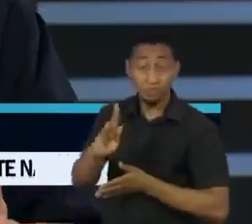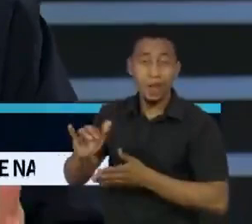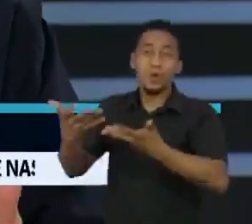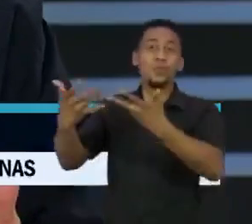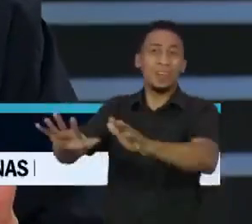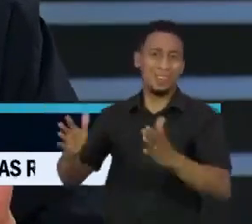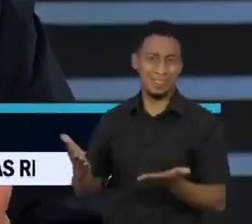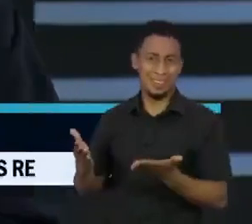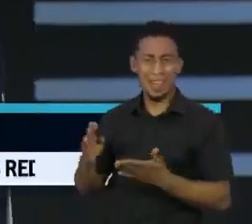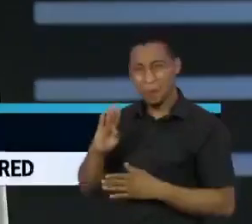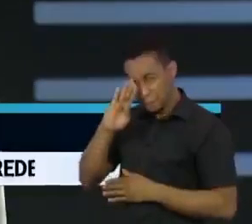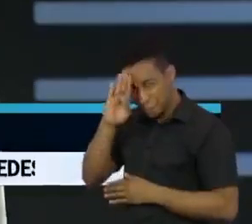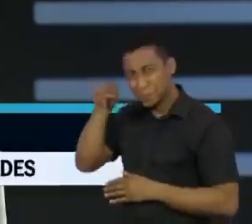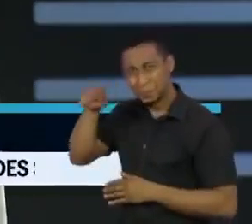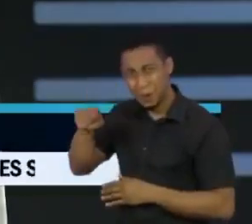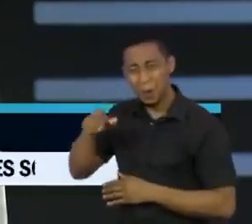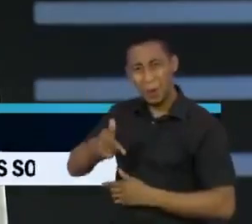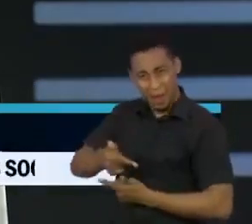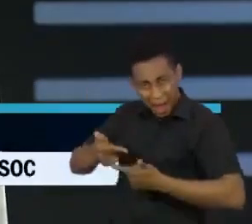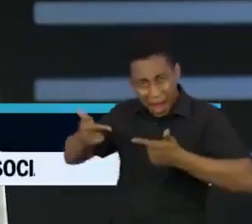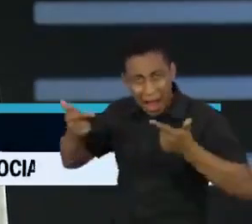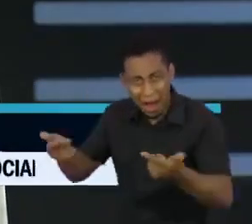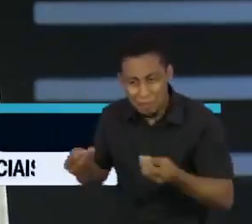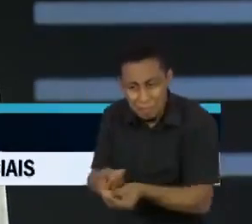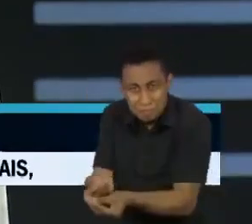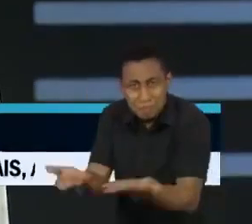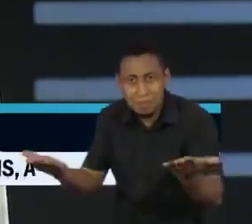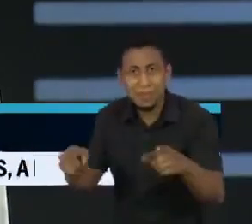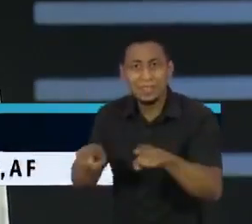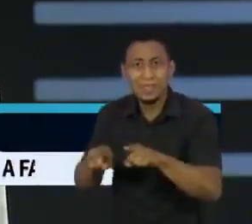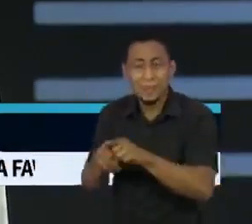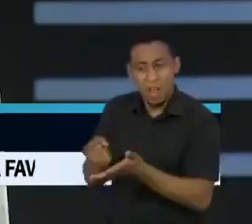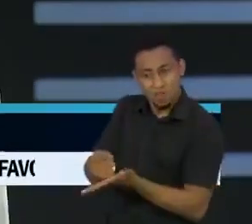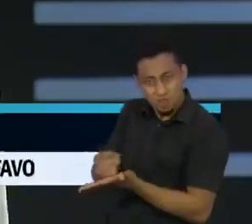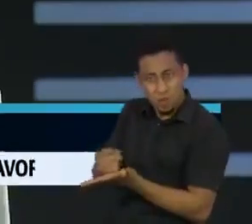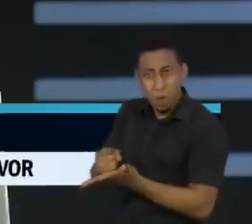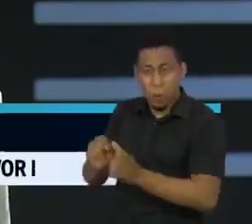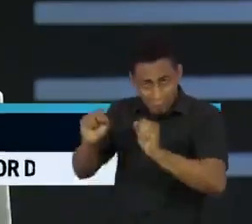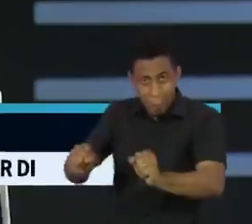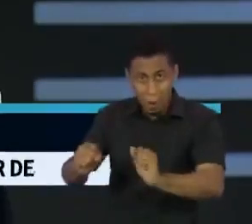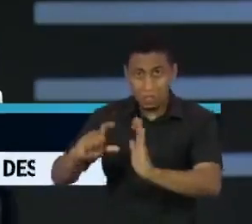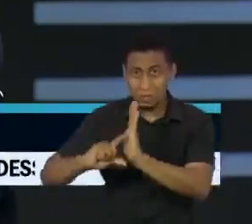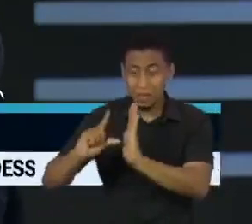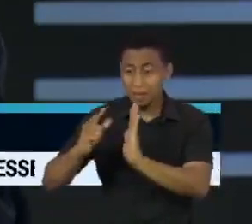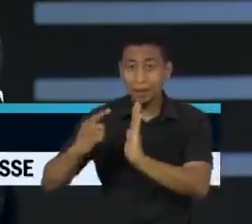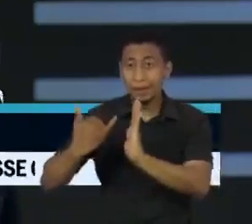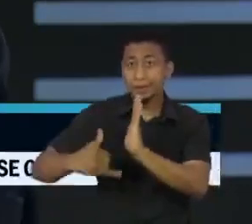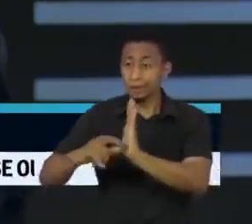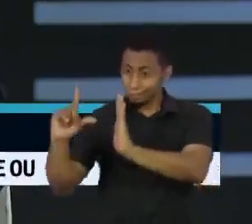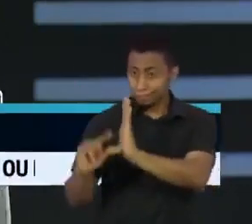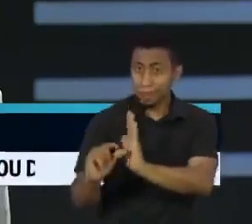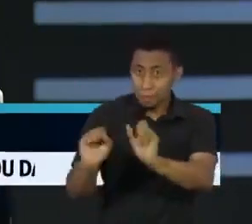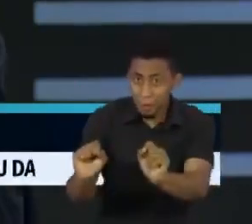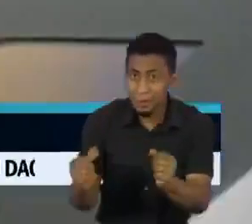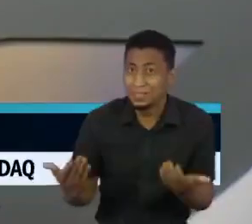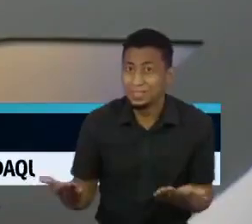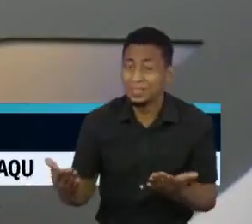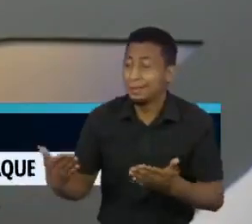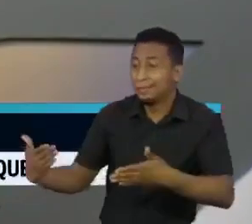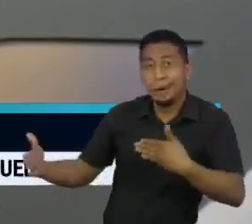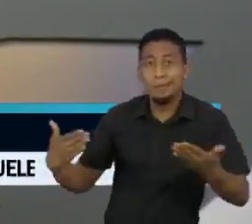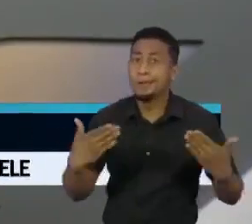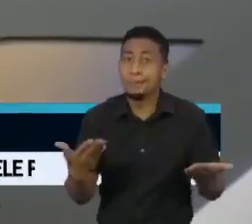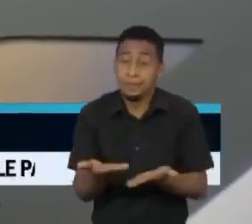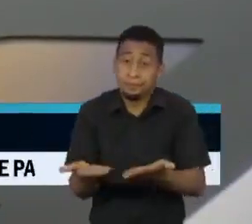jogos eletrônicos e arma do que fazer uma pesquisa decenal, básica, fundamental no Brasil. Sim. É isso, sobre isso que nós estamos discutindo o tempo todo